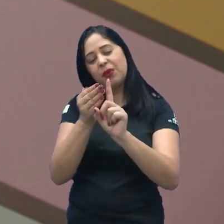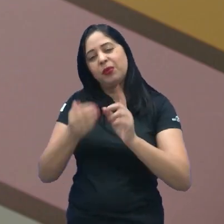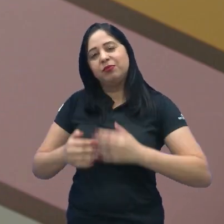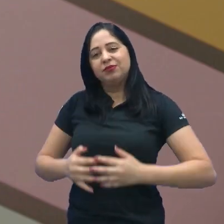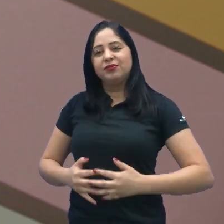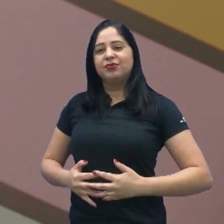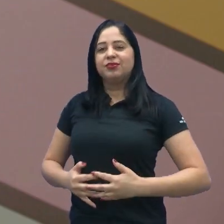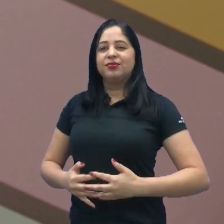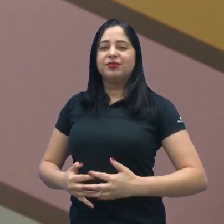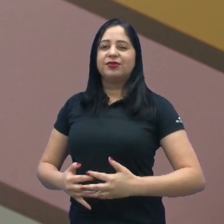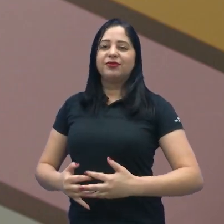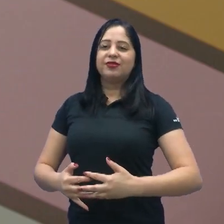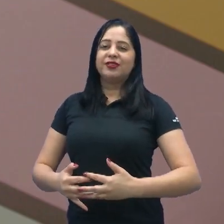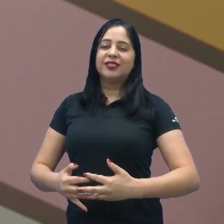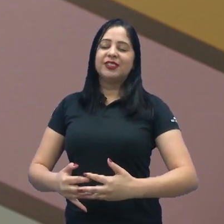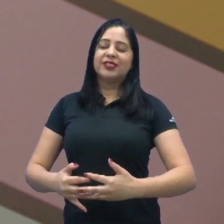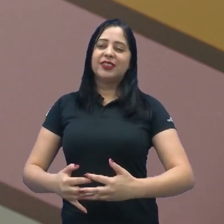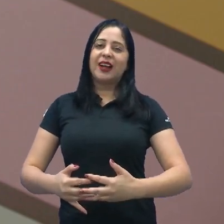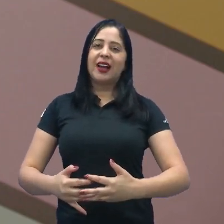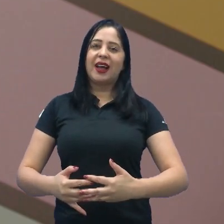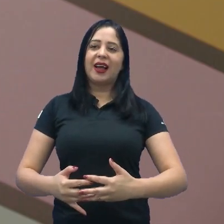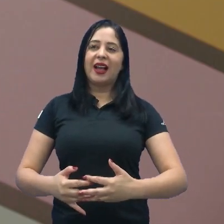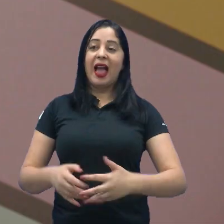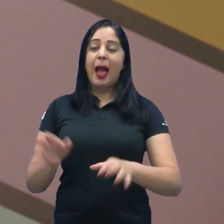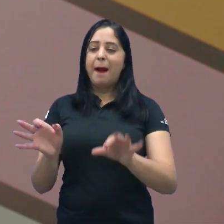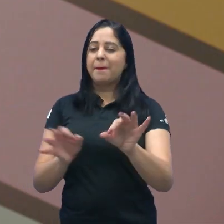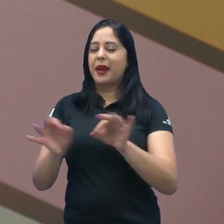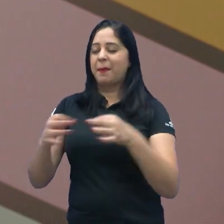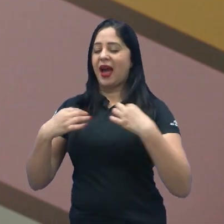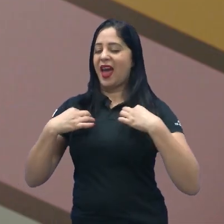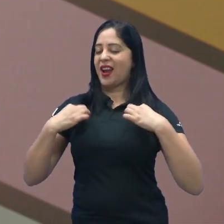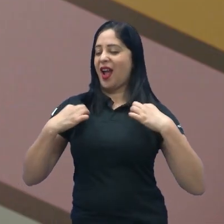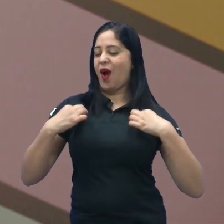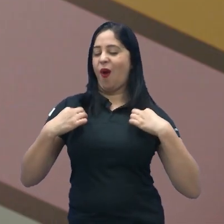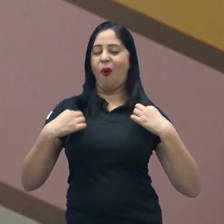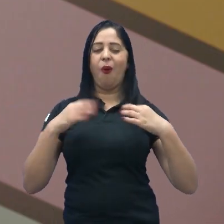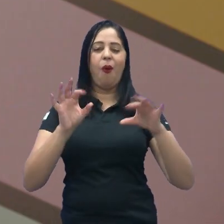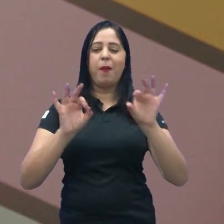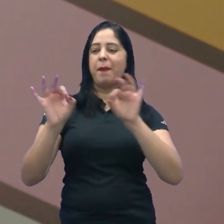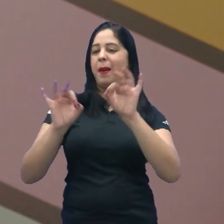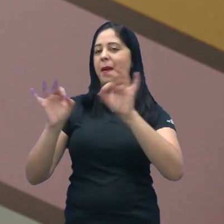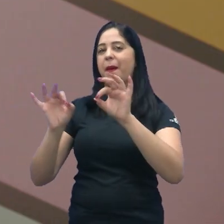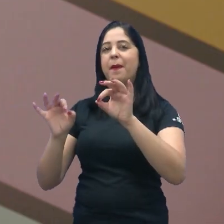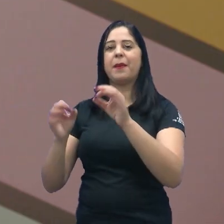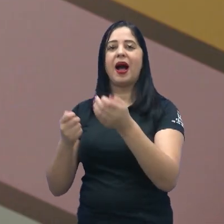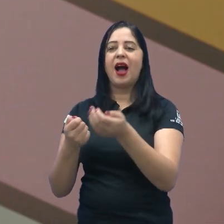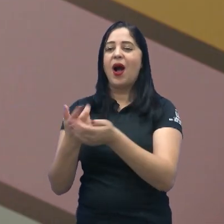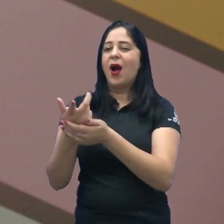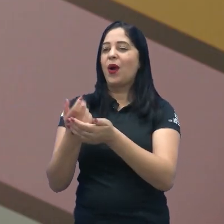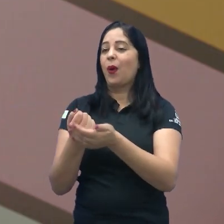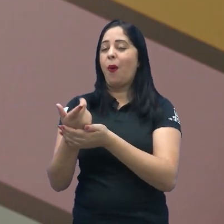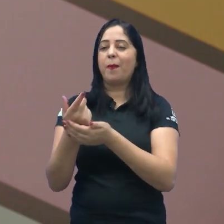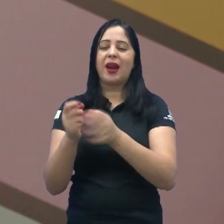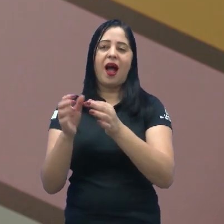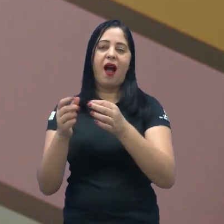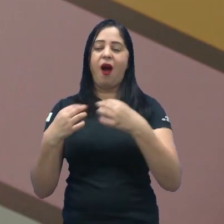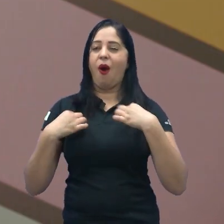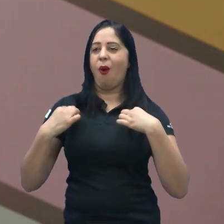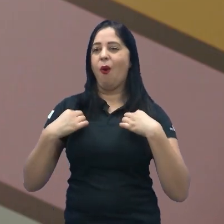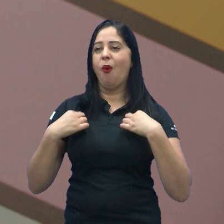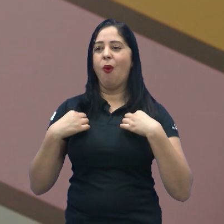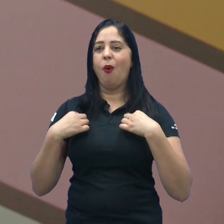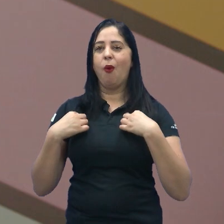enxoval emocional, né? Ela prepara o enxoval, a roupinha, a saída de maternidade, vai buscar informação sobre a amamentação, sono